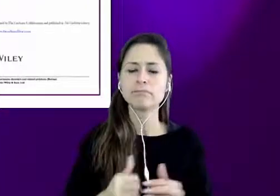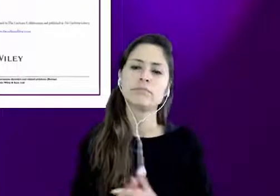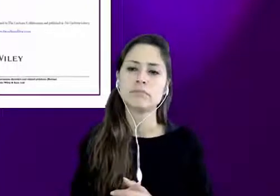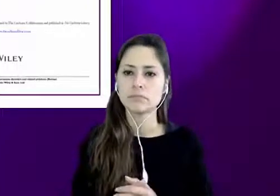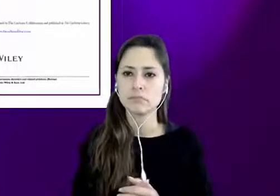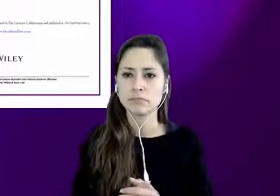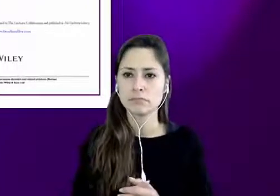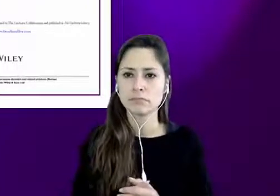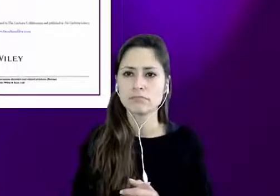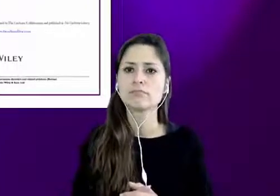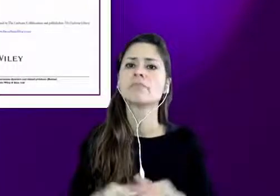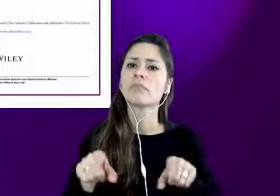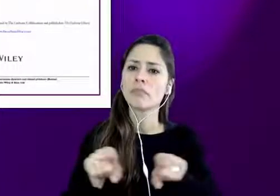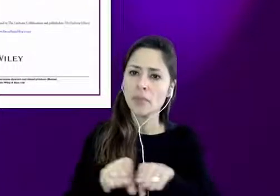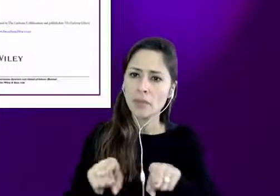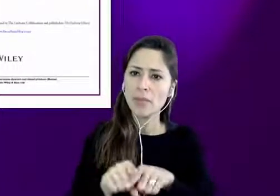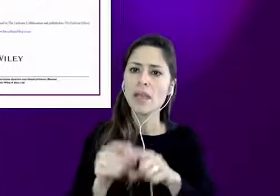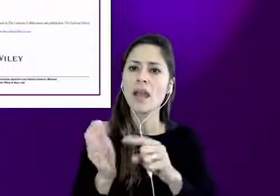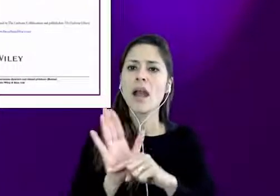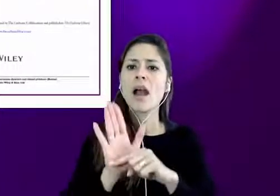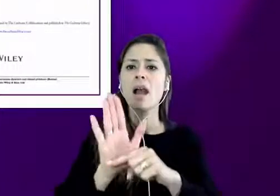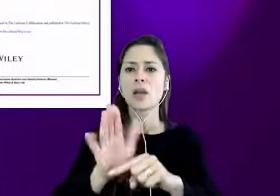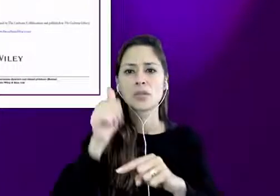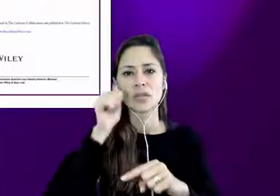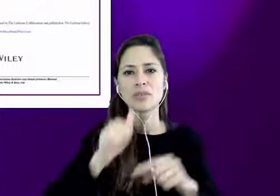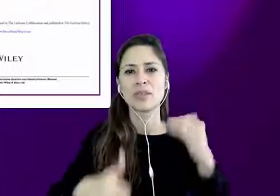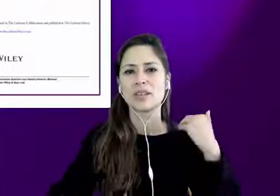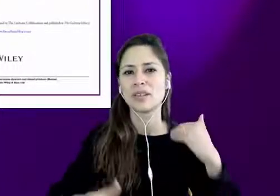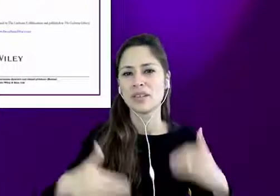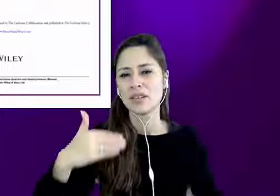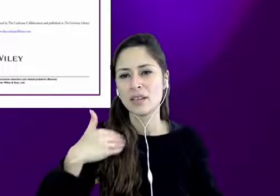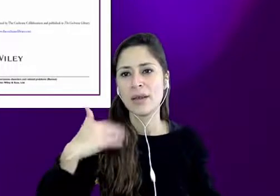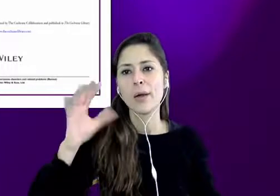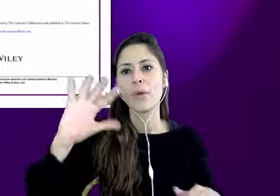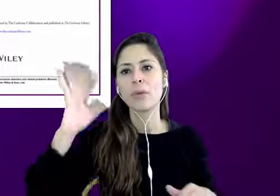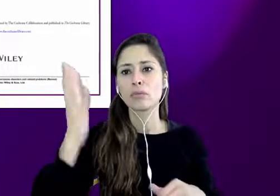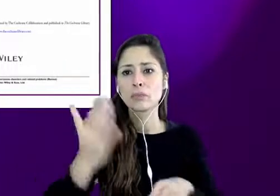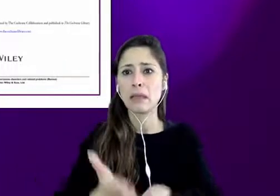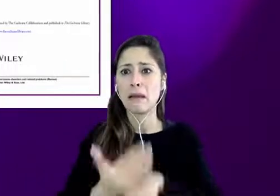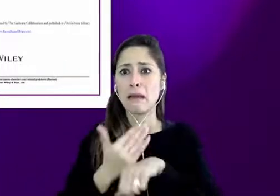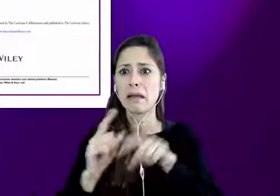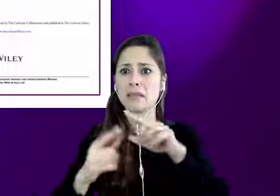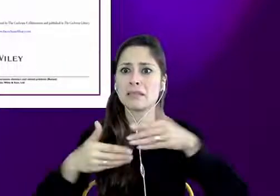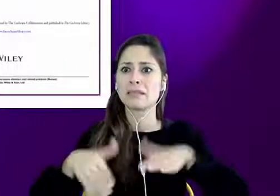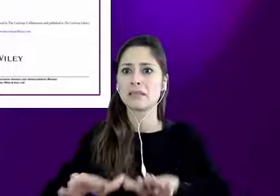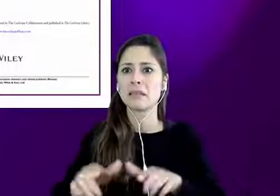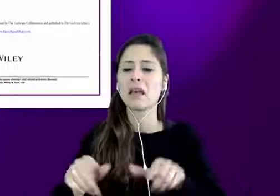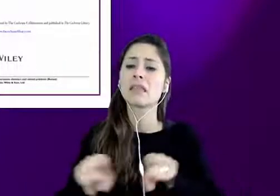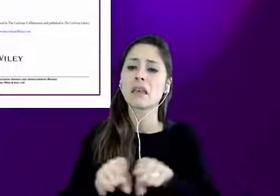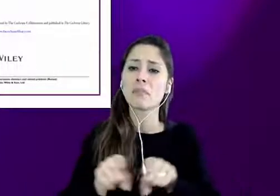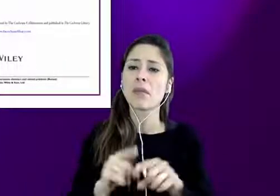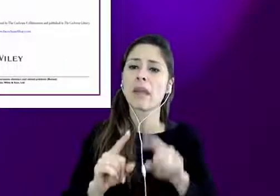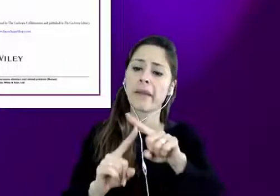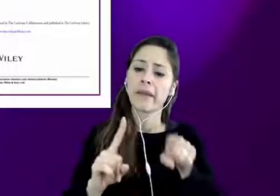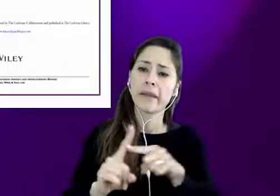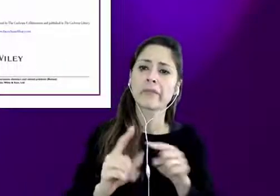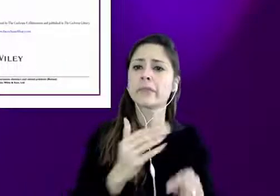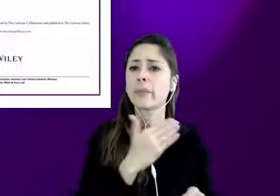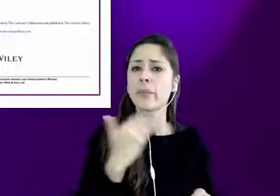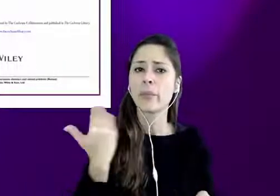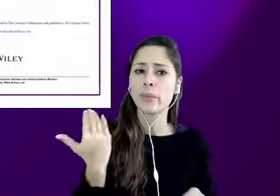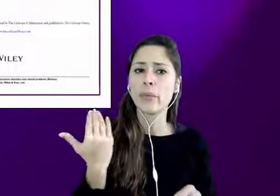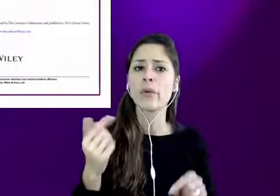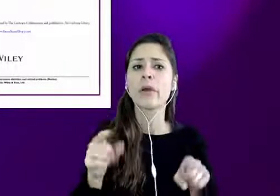também teve benefício na questão da ocorrência de partos prematuros, morte materna e também a diminuição da morbidade materna